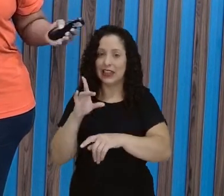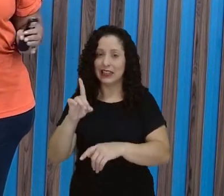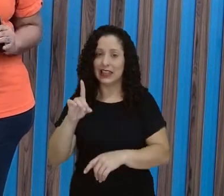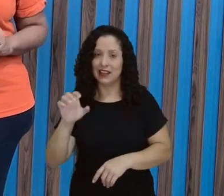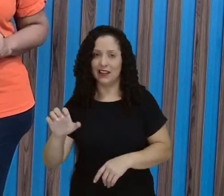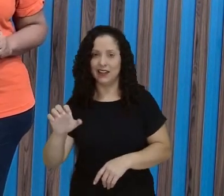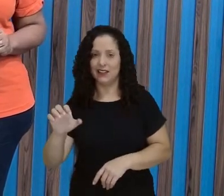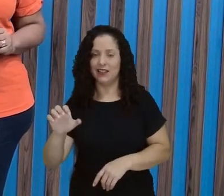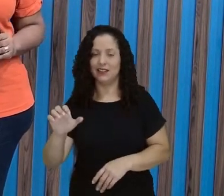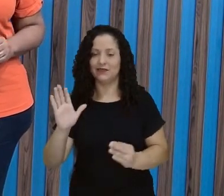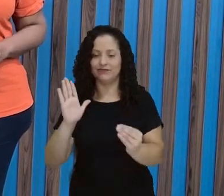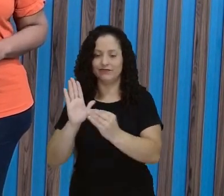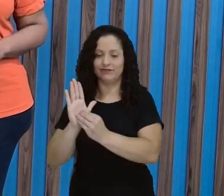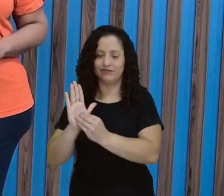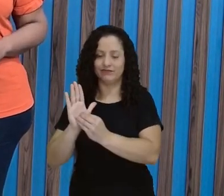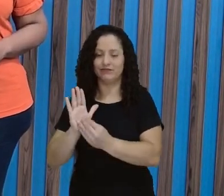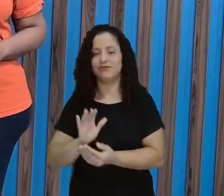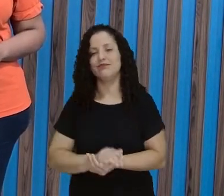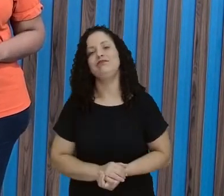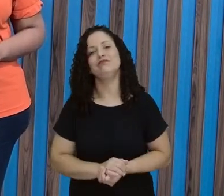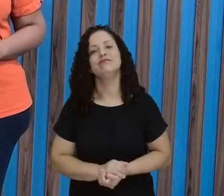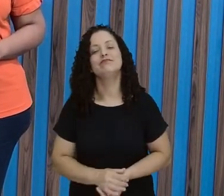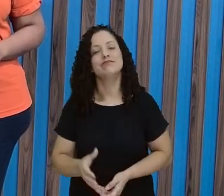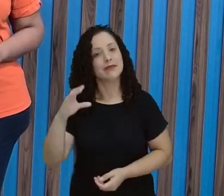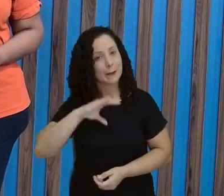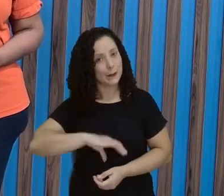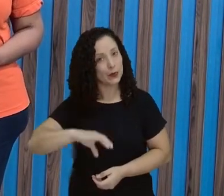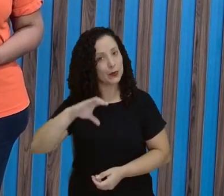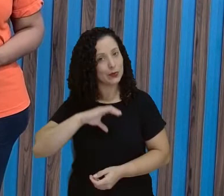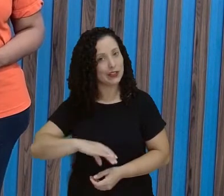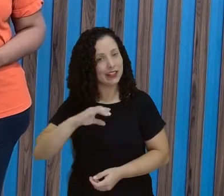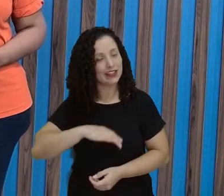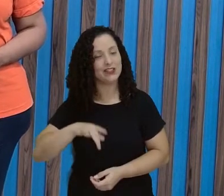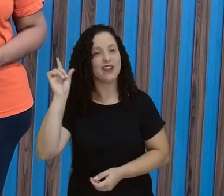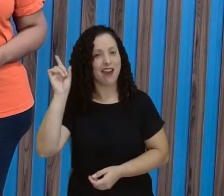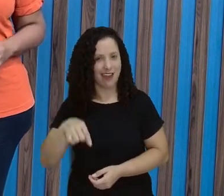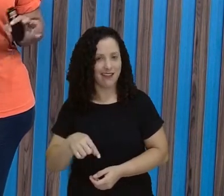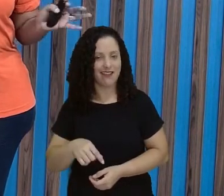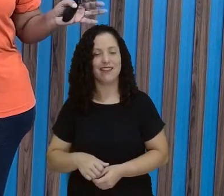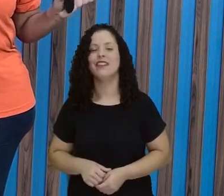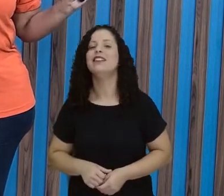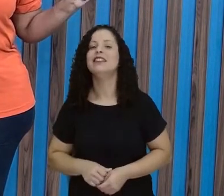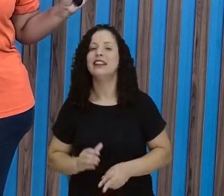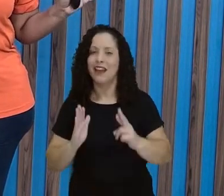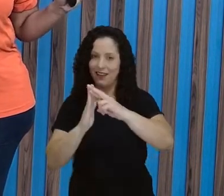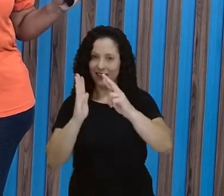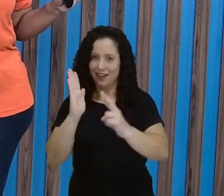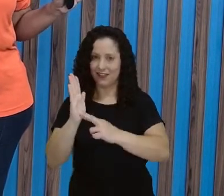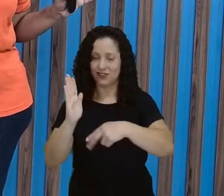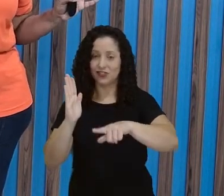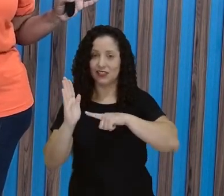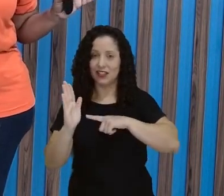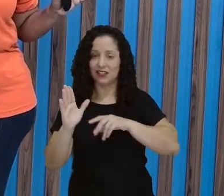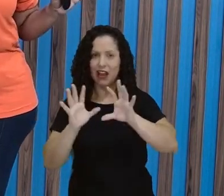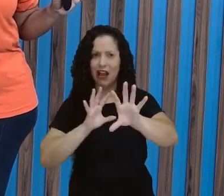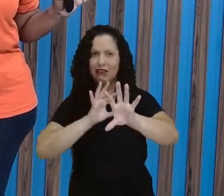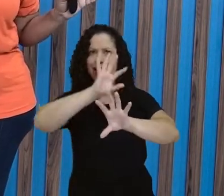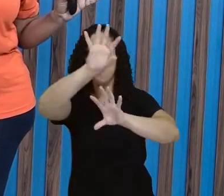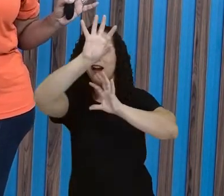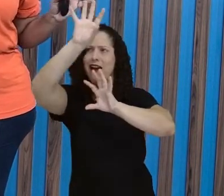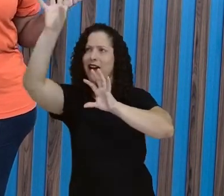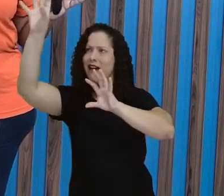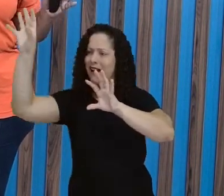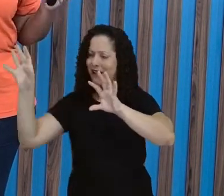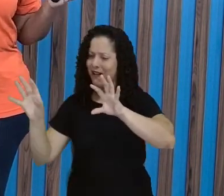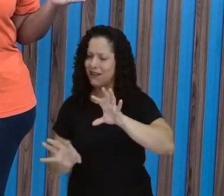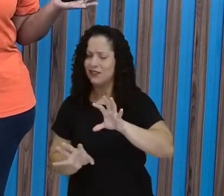de. Eita, português tem dessas coisas. Tem mesmo. Cada região vai ter um jeitinho de